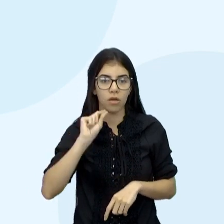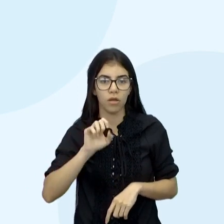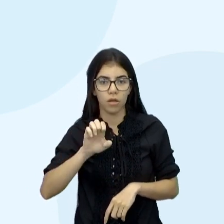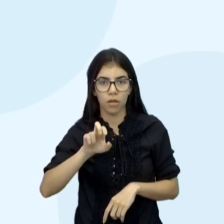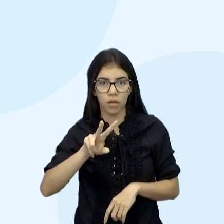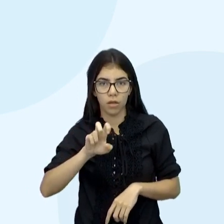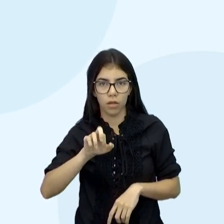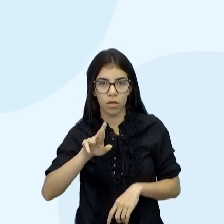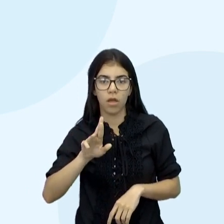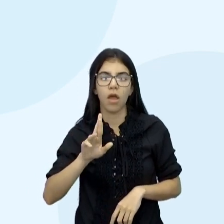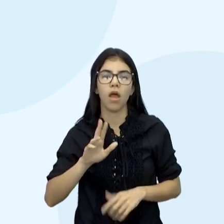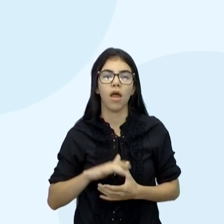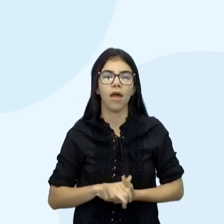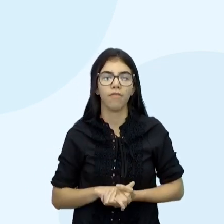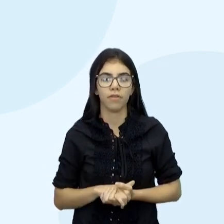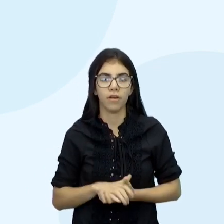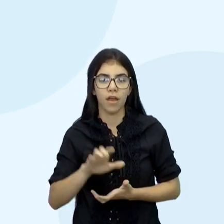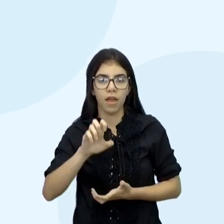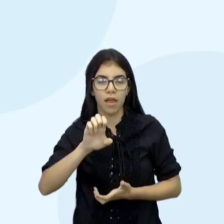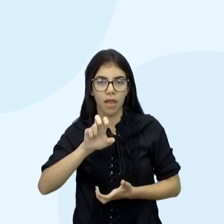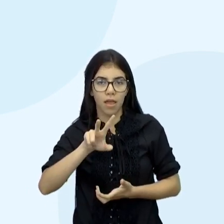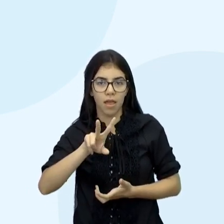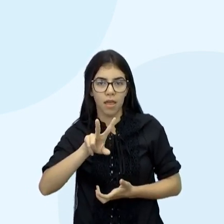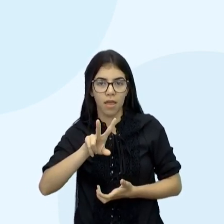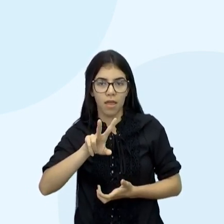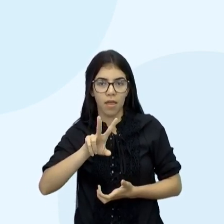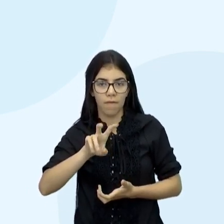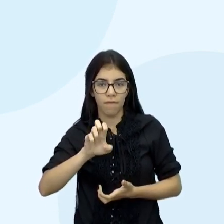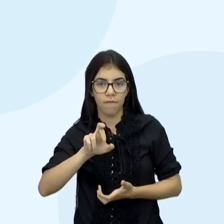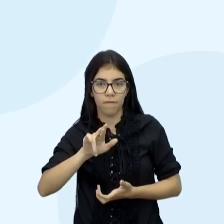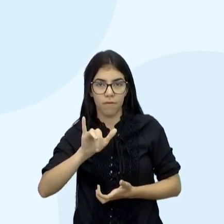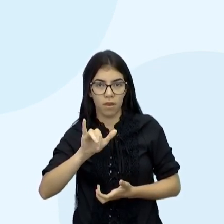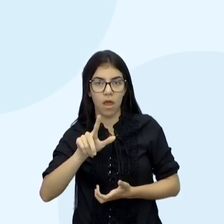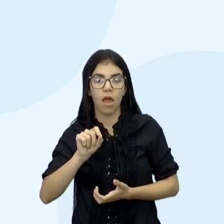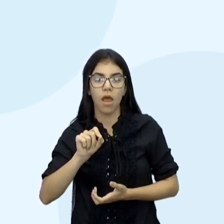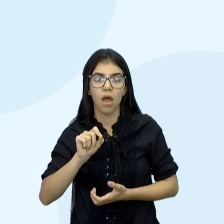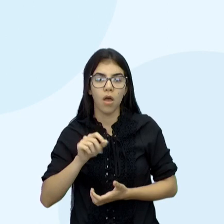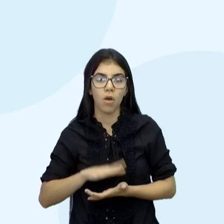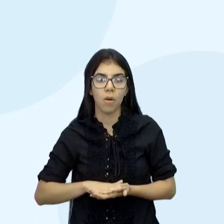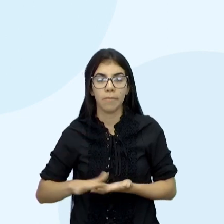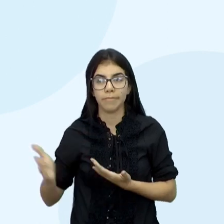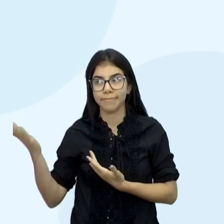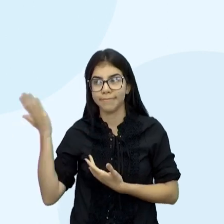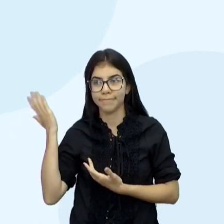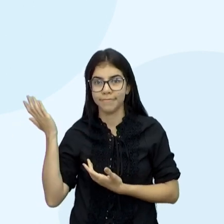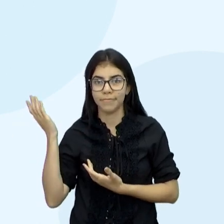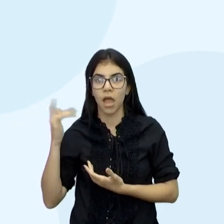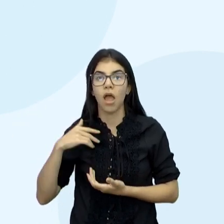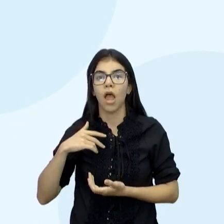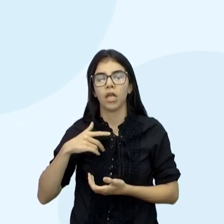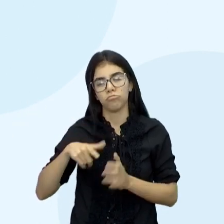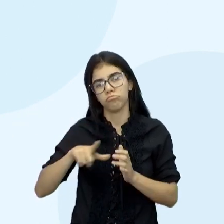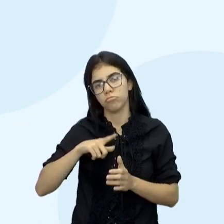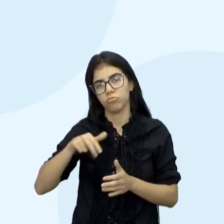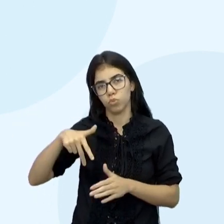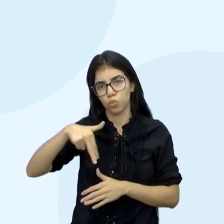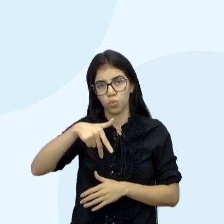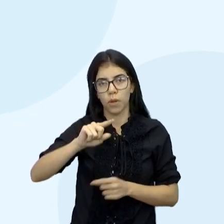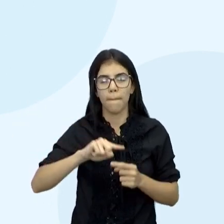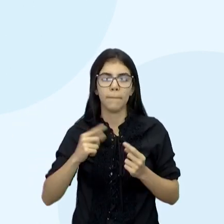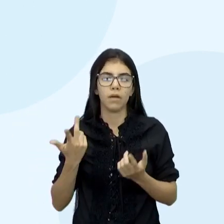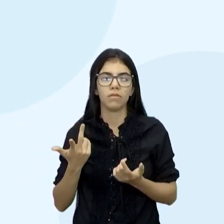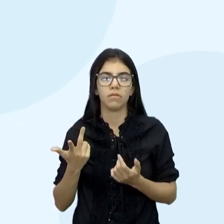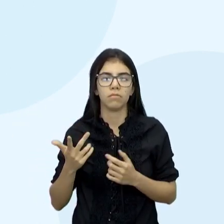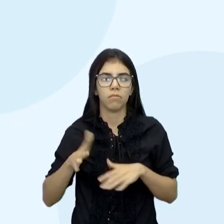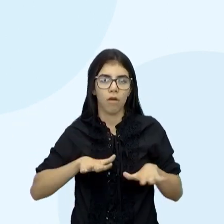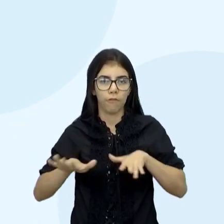né? Avery que chama. A gente fala Avery, acredito eu, tá? A Avery que tem uma mãozinha pro lado assim, ó. Tinha ela andando também, tá? Mas como eu não ia fazer